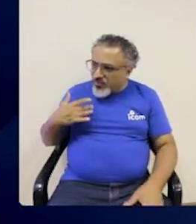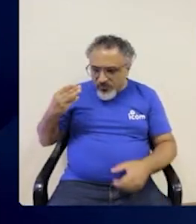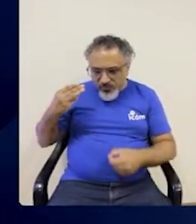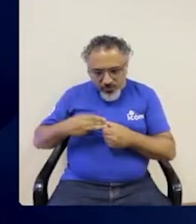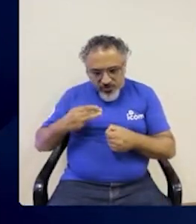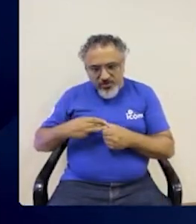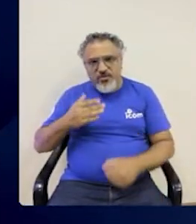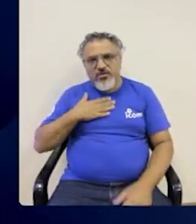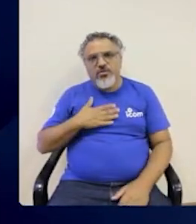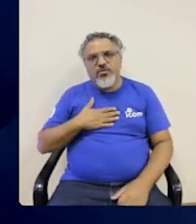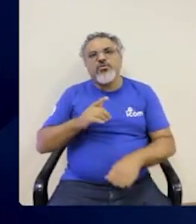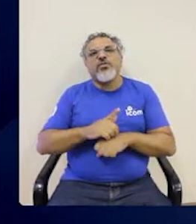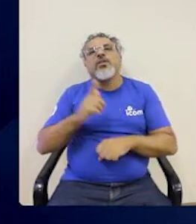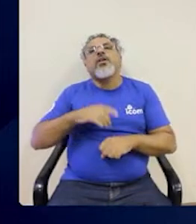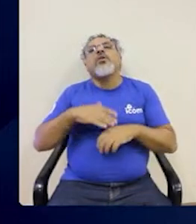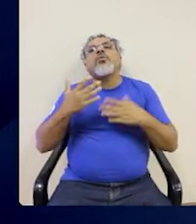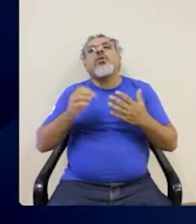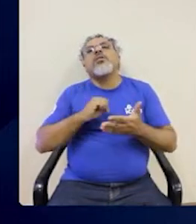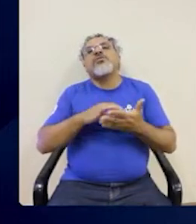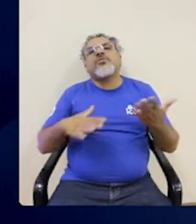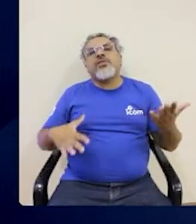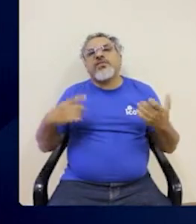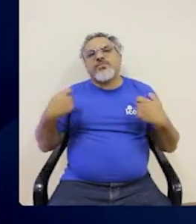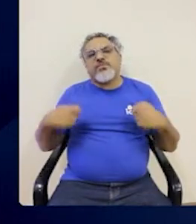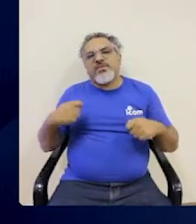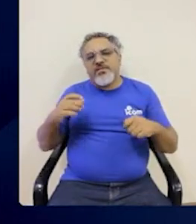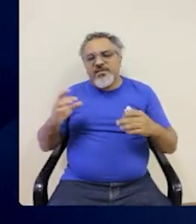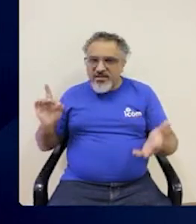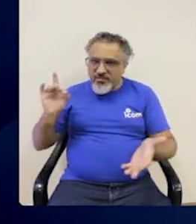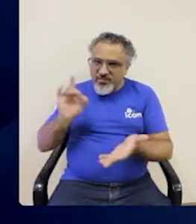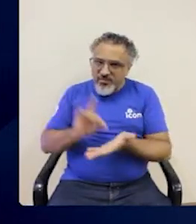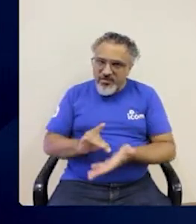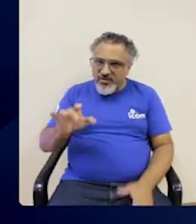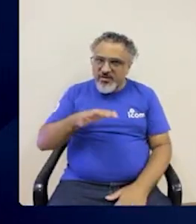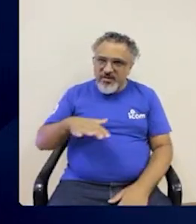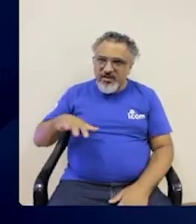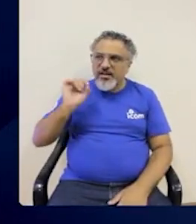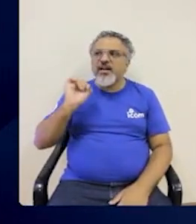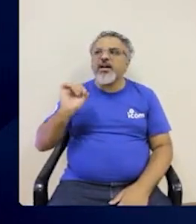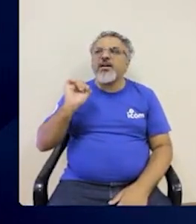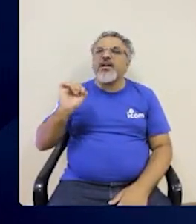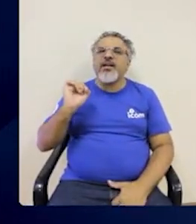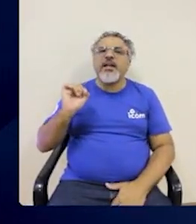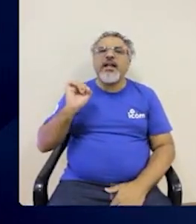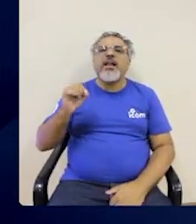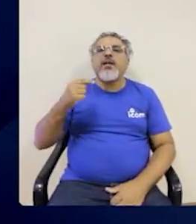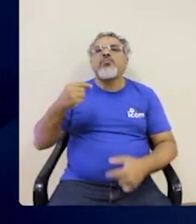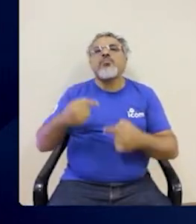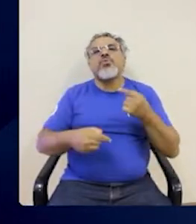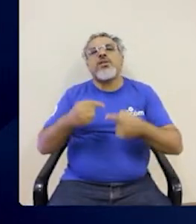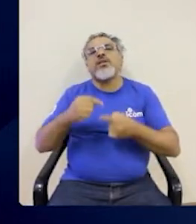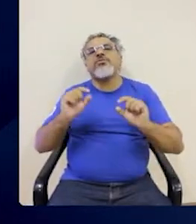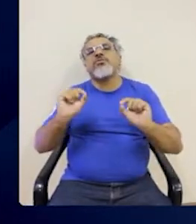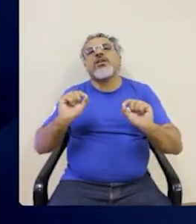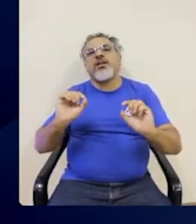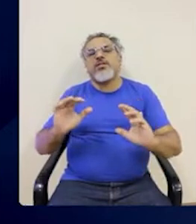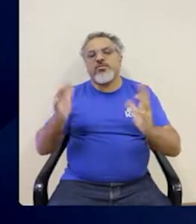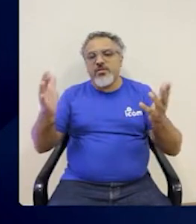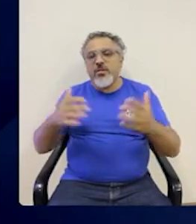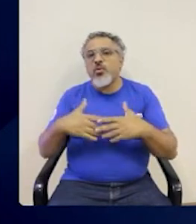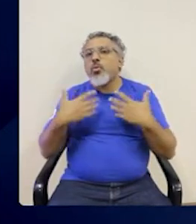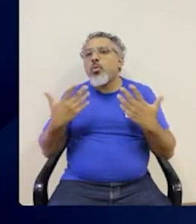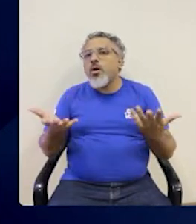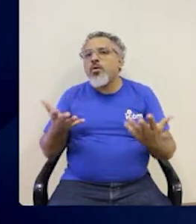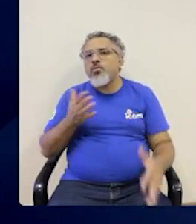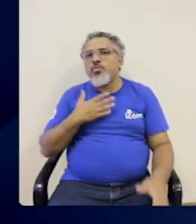gestor, quais atividades ou ações precisam ser implementadas para que aquela política ela aconteça e quais são os